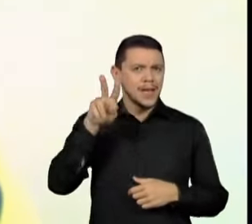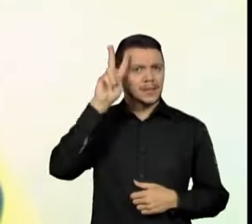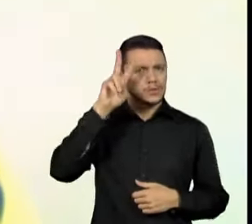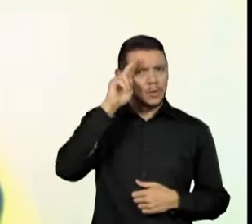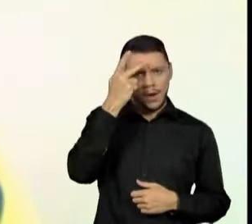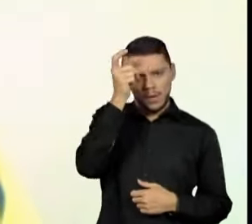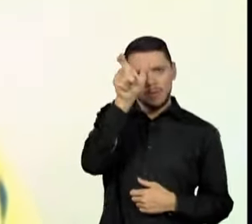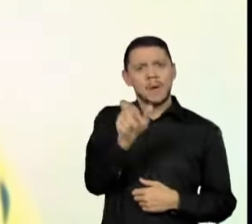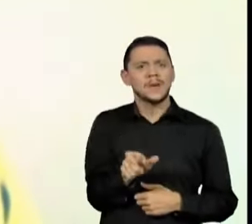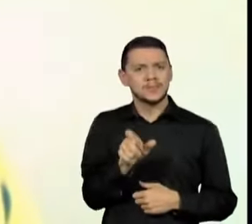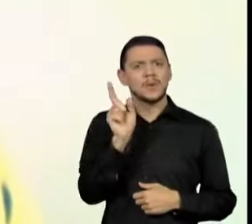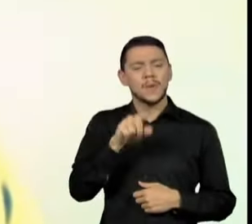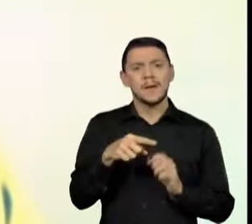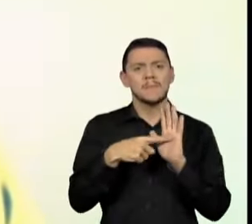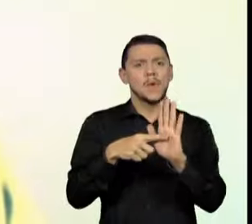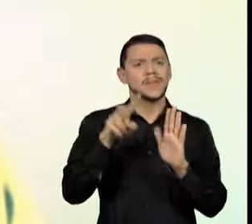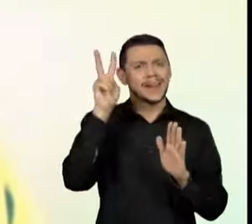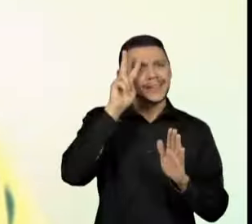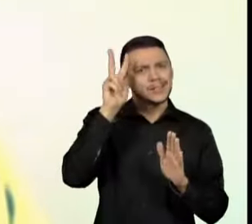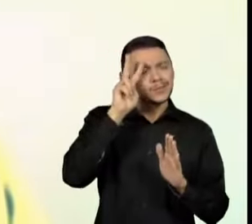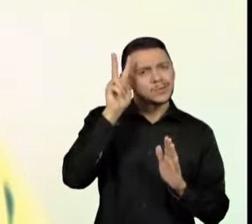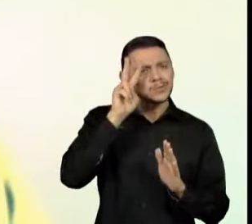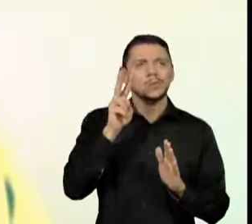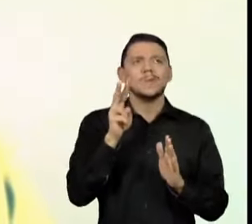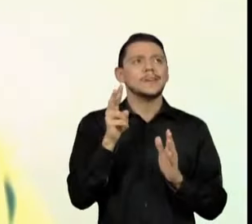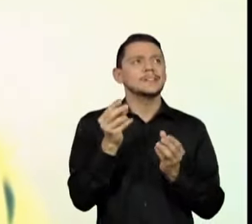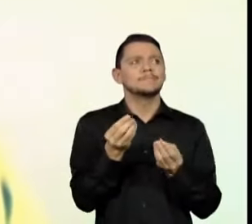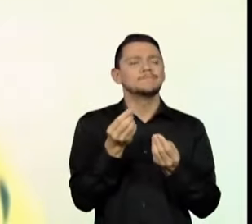história, ela reflete a história